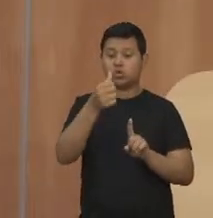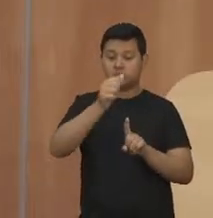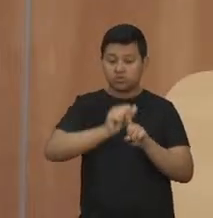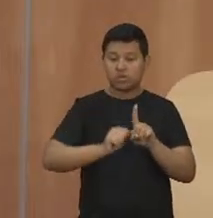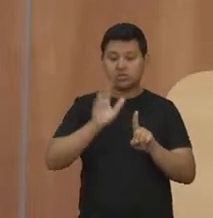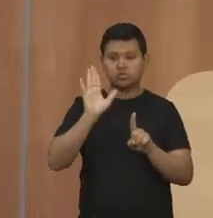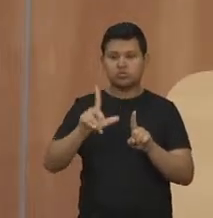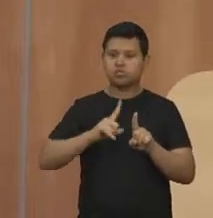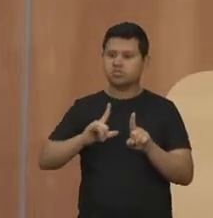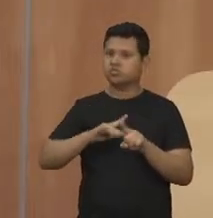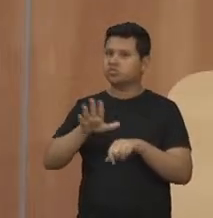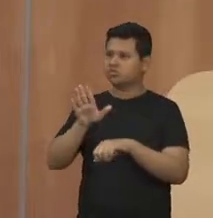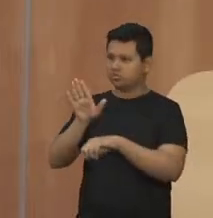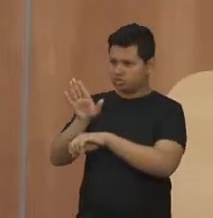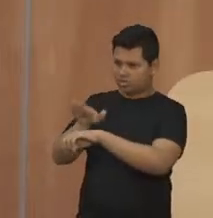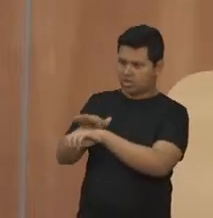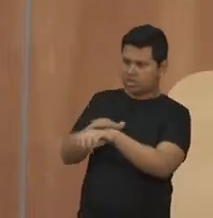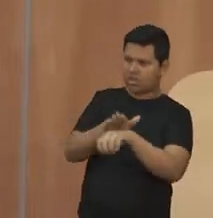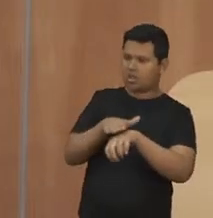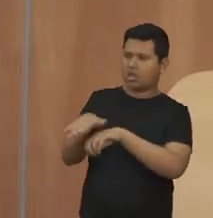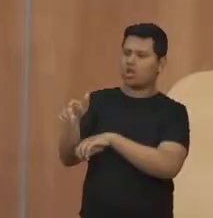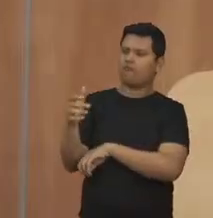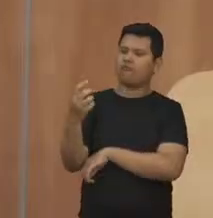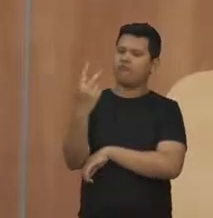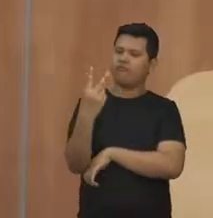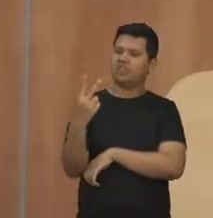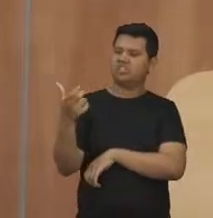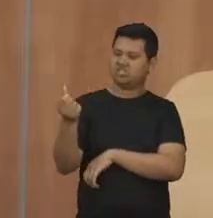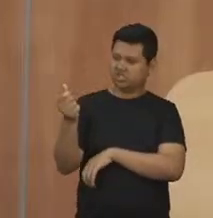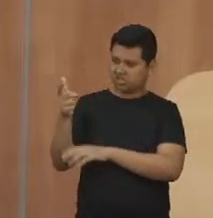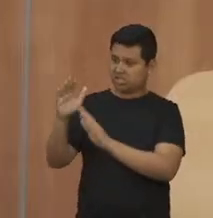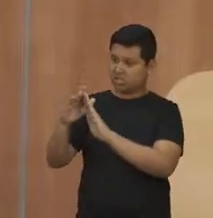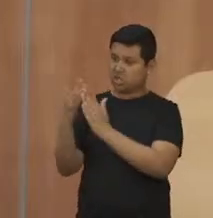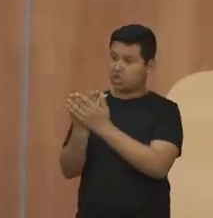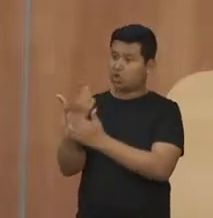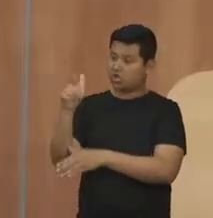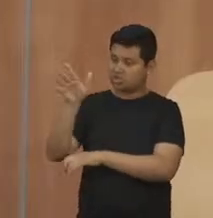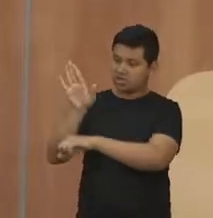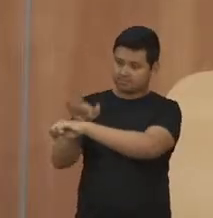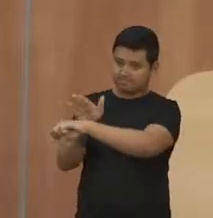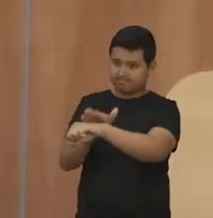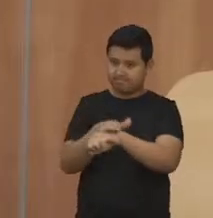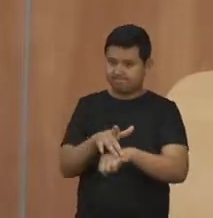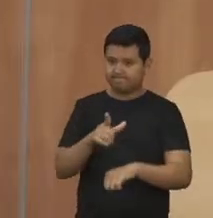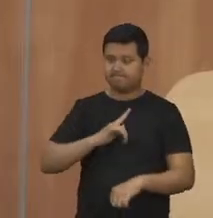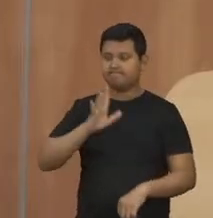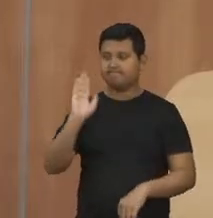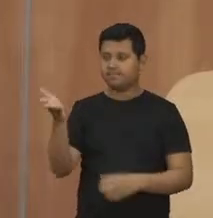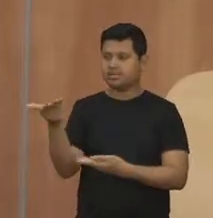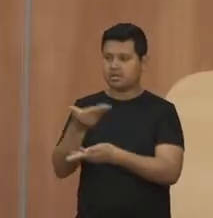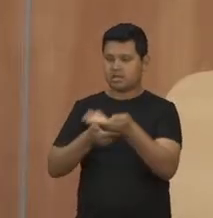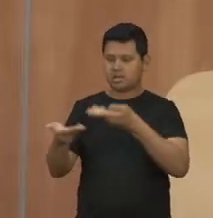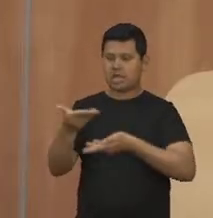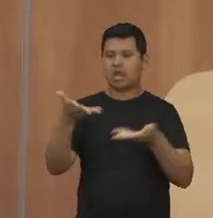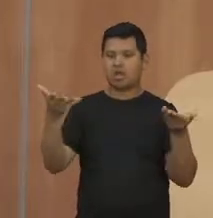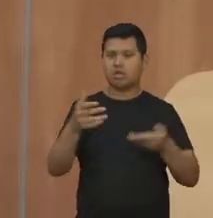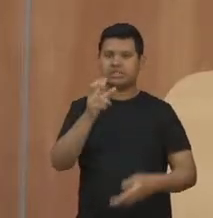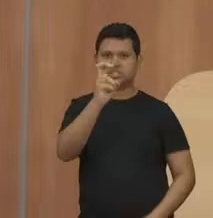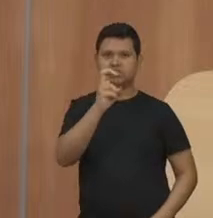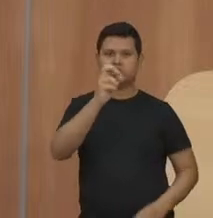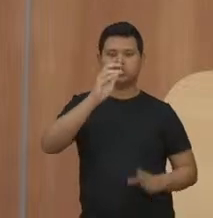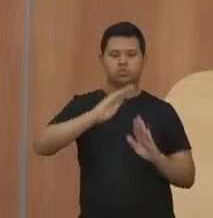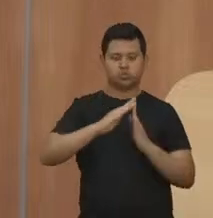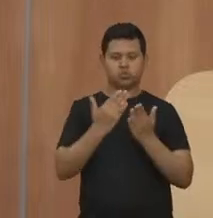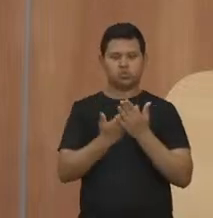abordadas 26 escolas e já está de novo aí rodando. E são atendidas 5 escolas por